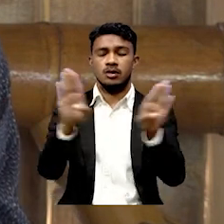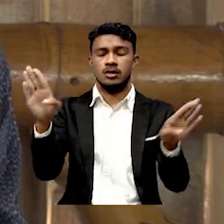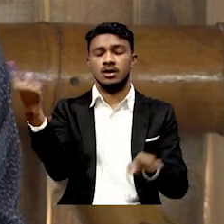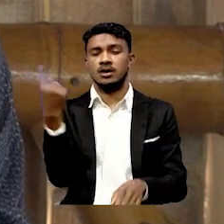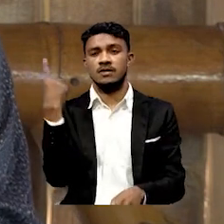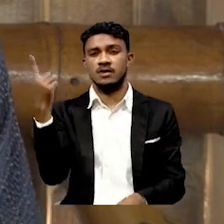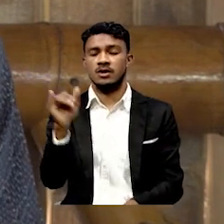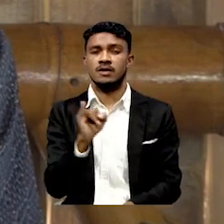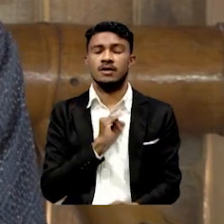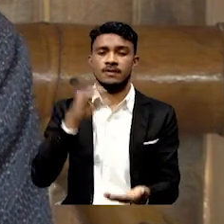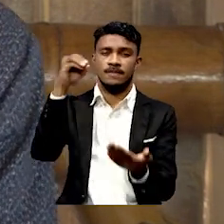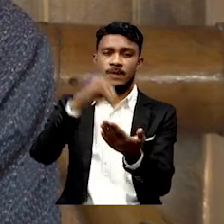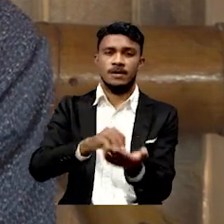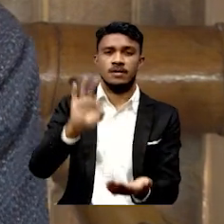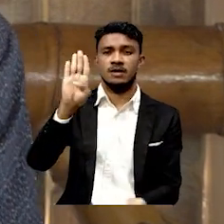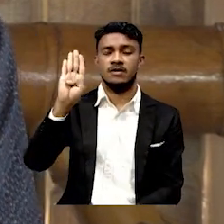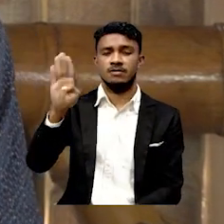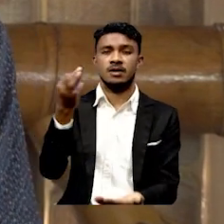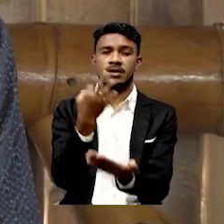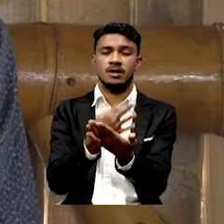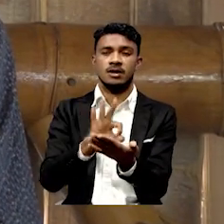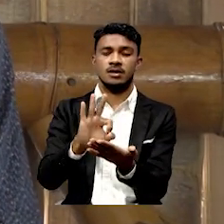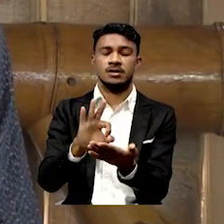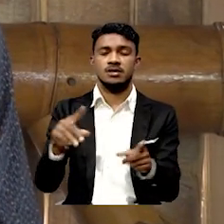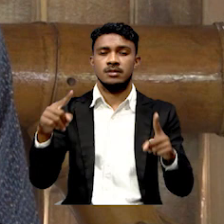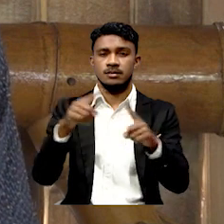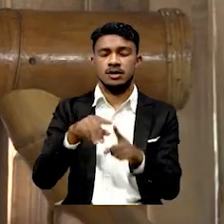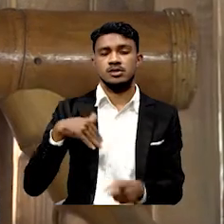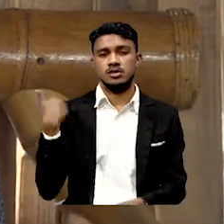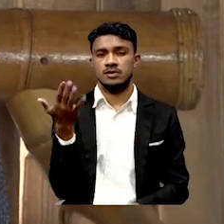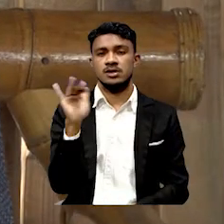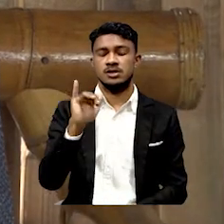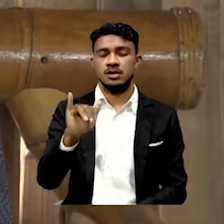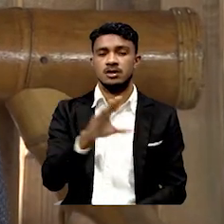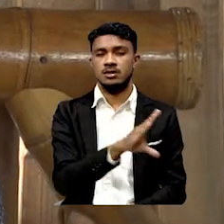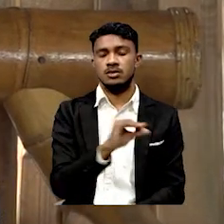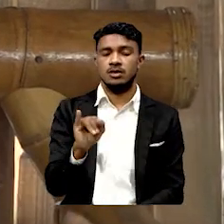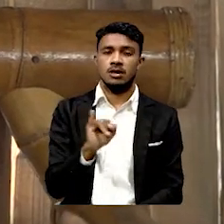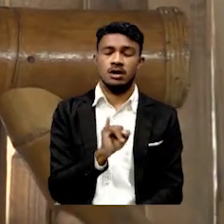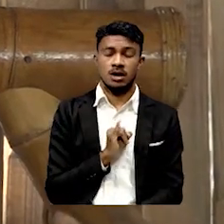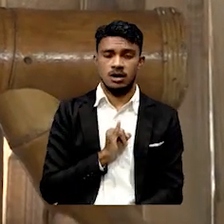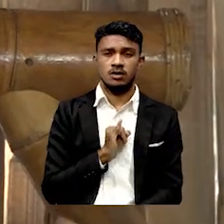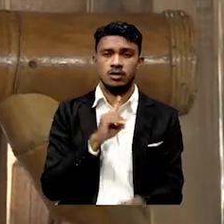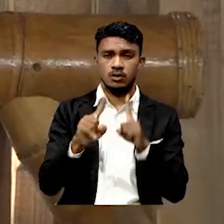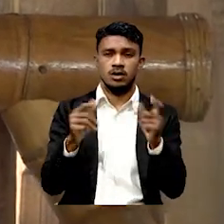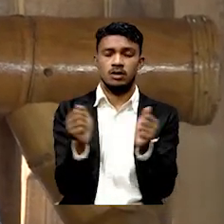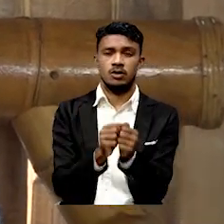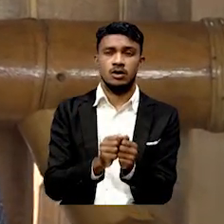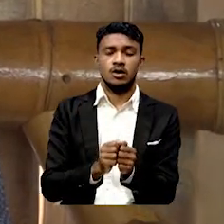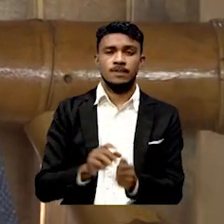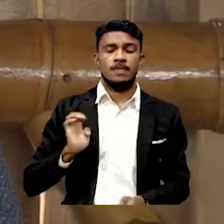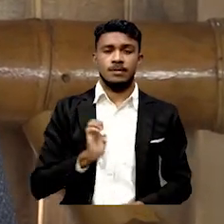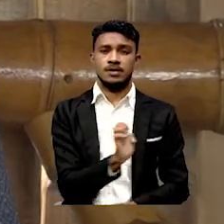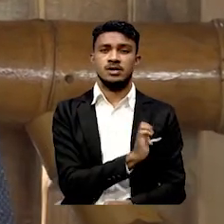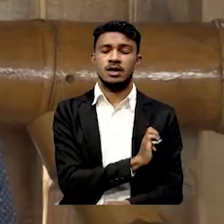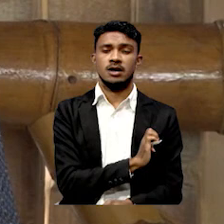a tal internet grátis, ba jovem sira. E ao colher a embaixada Valum, para a bela fome de bolsa